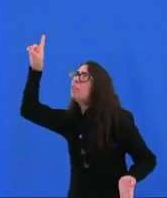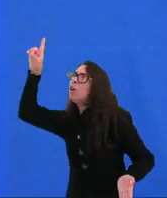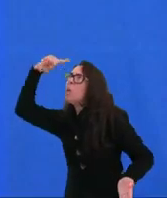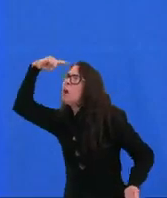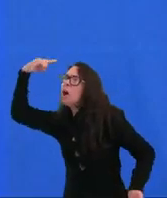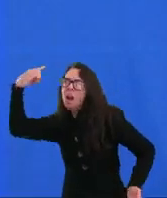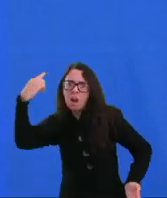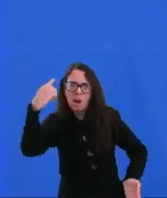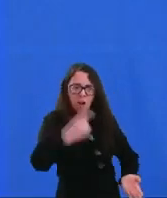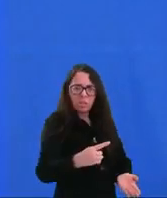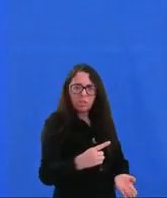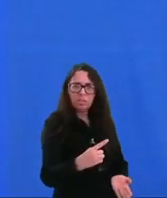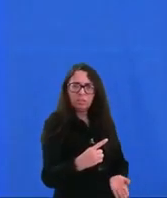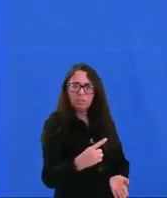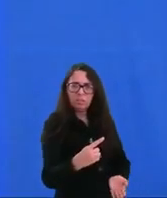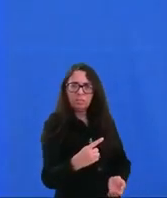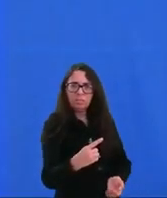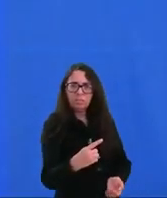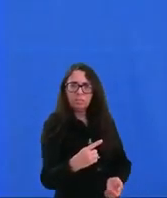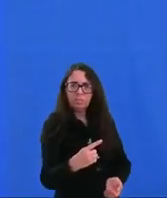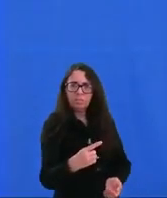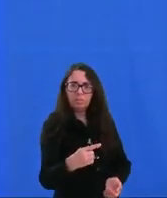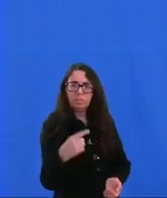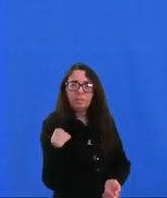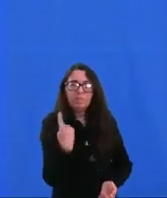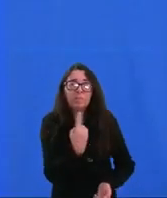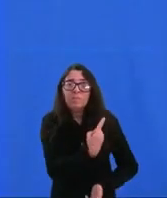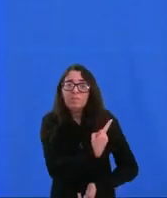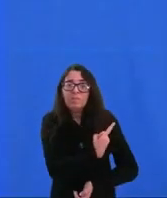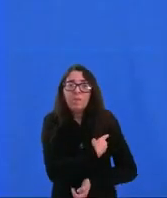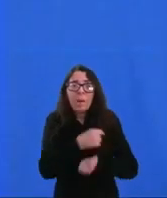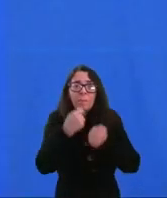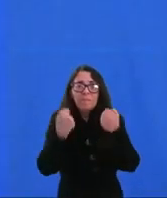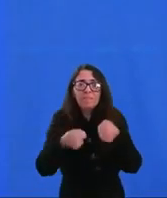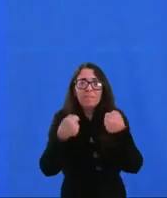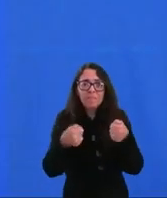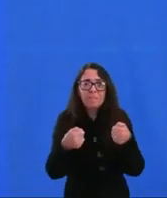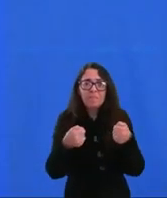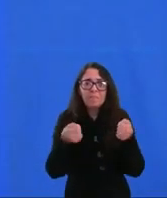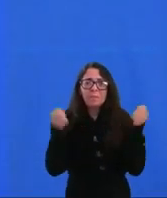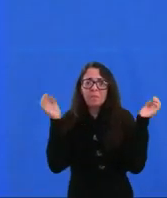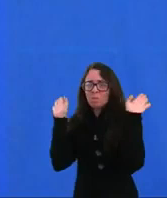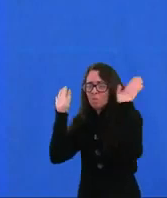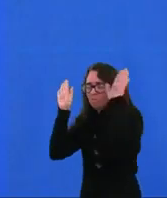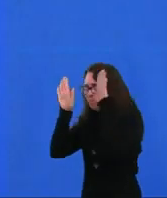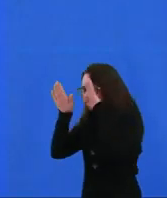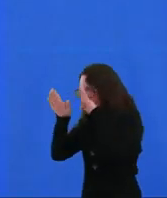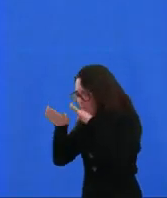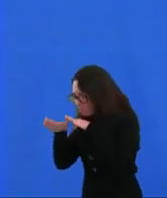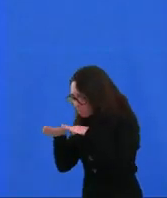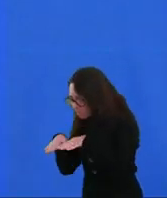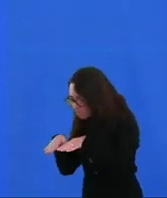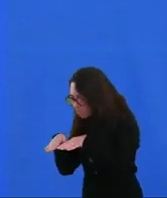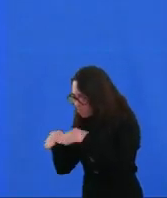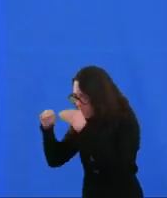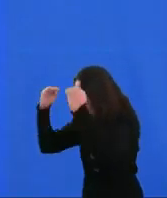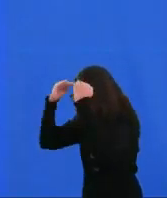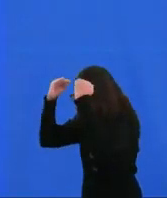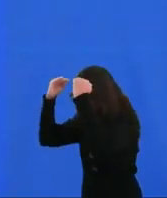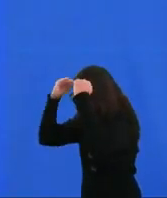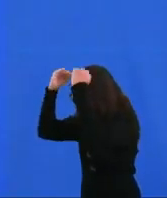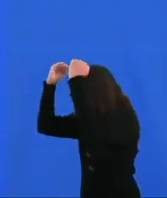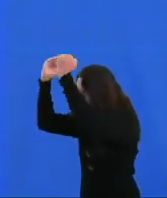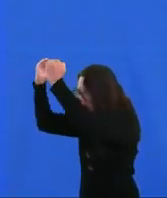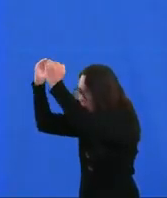por causa de ódio de um pelos outros, ou por um grupo que